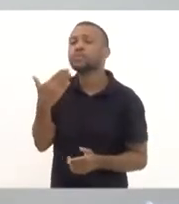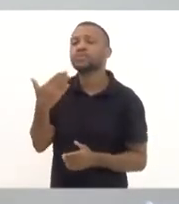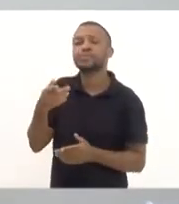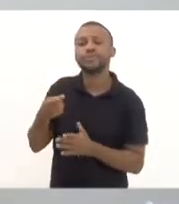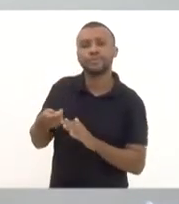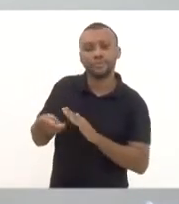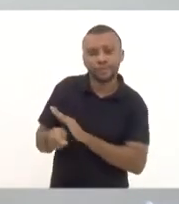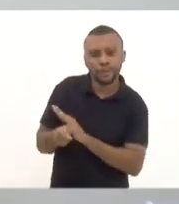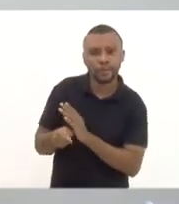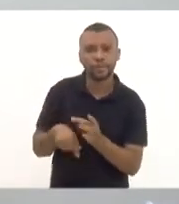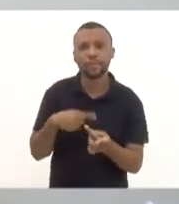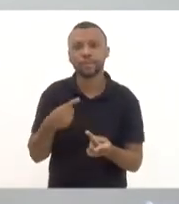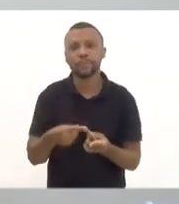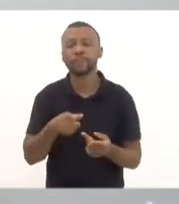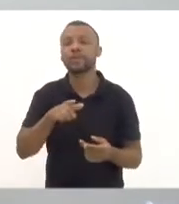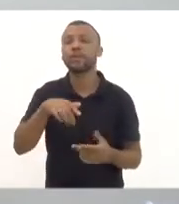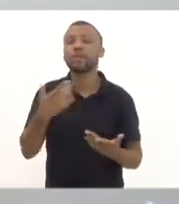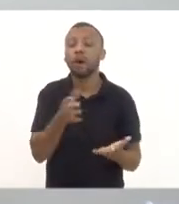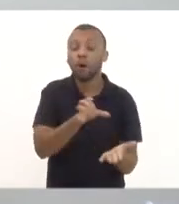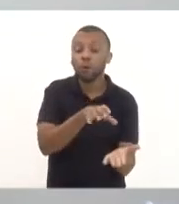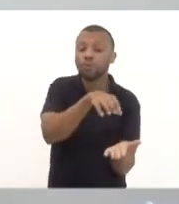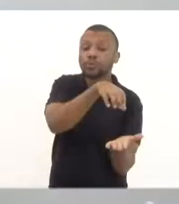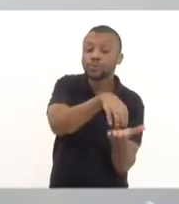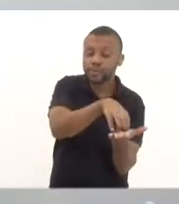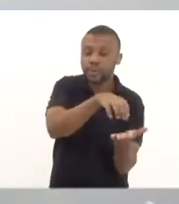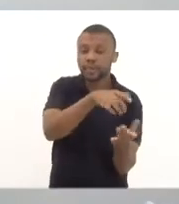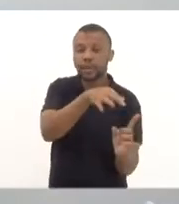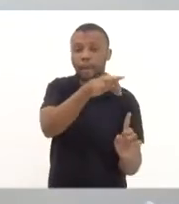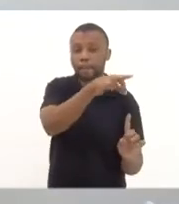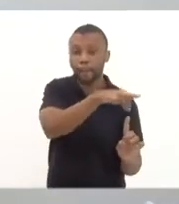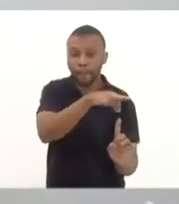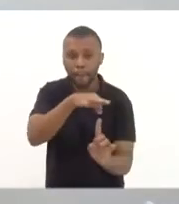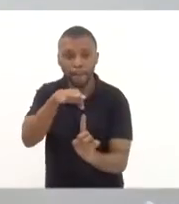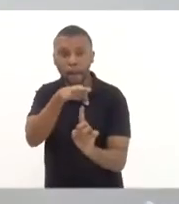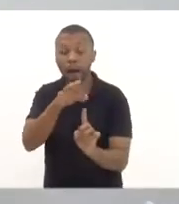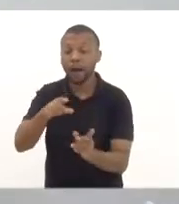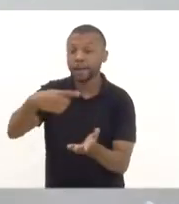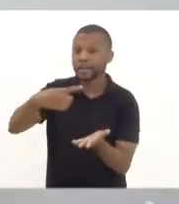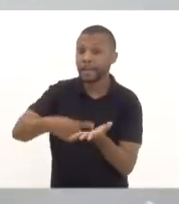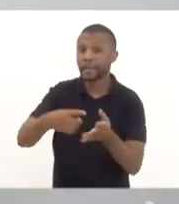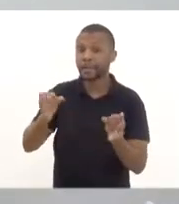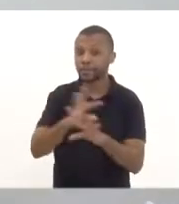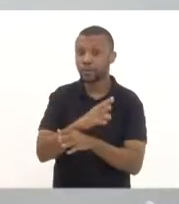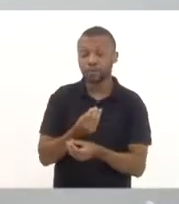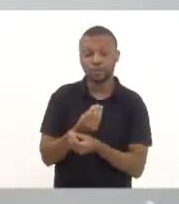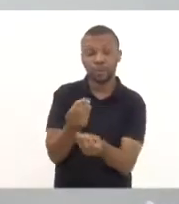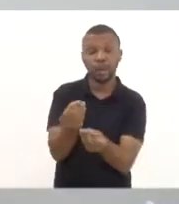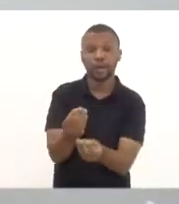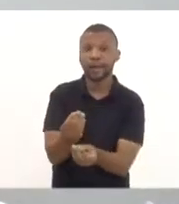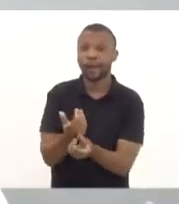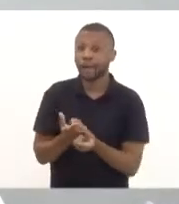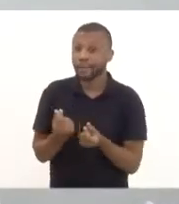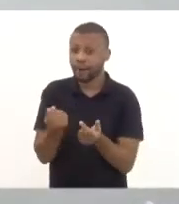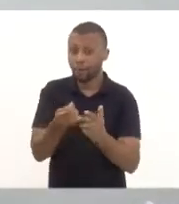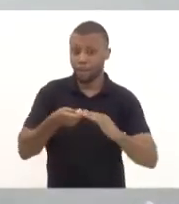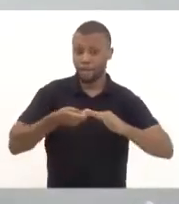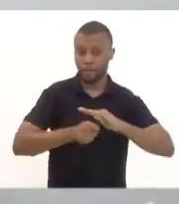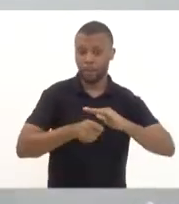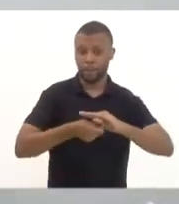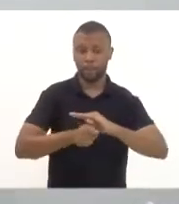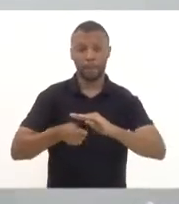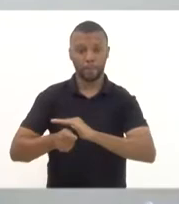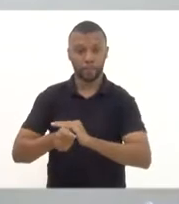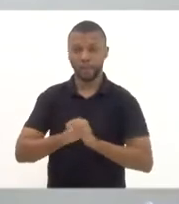Estações abrangidas data de entrega e valor investido em cada estação o